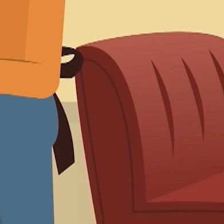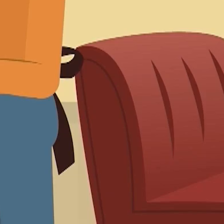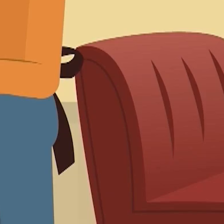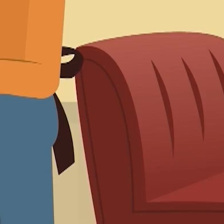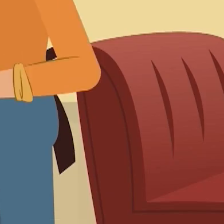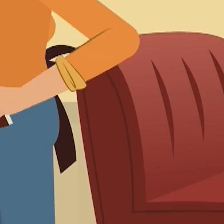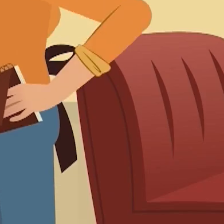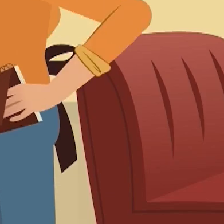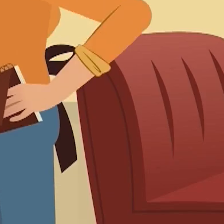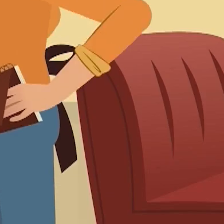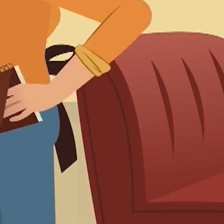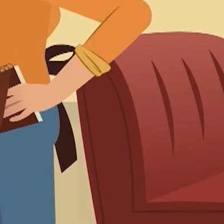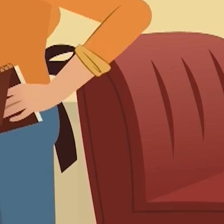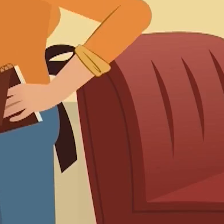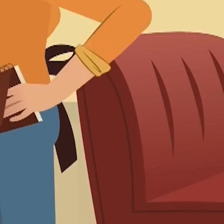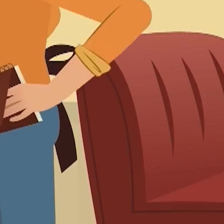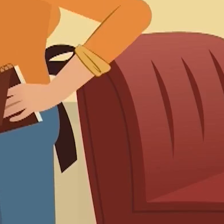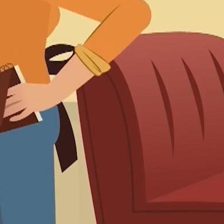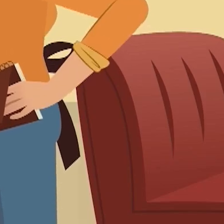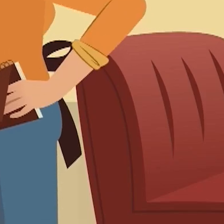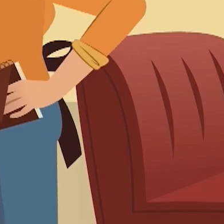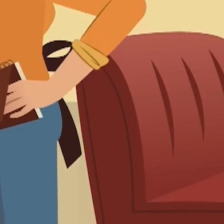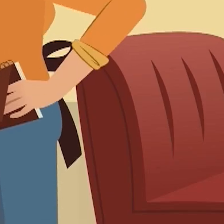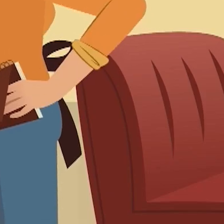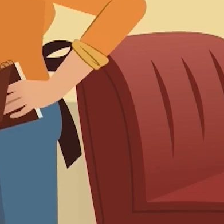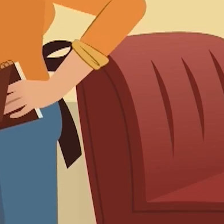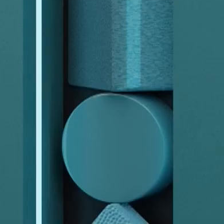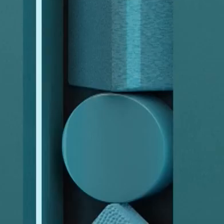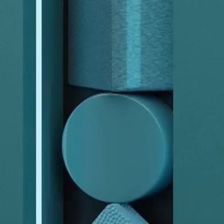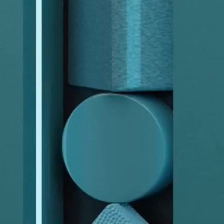salad. Am I your slave now?